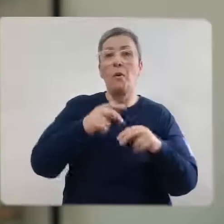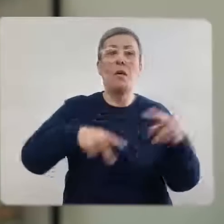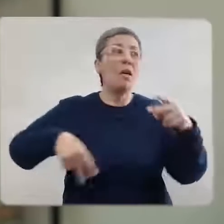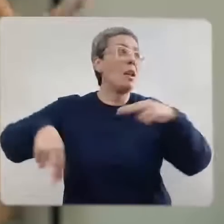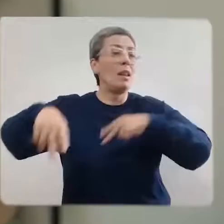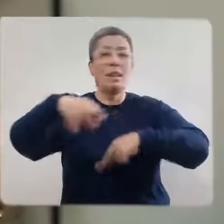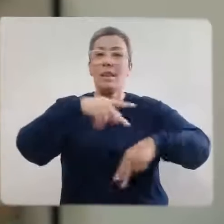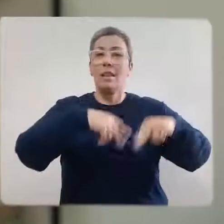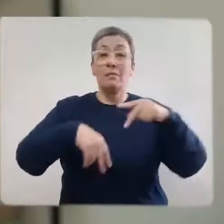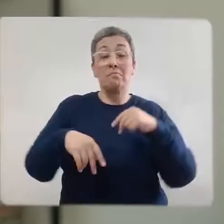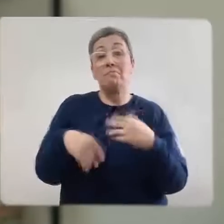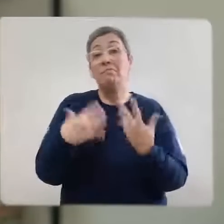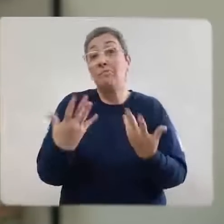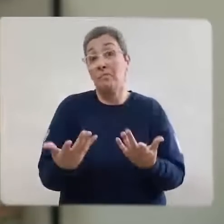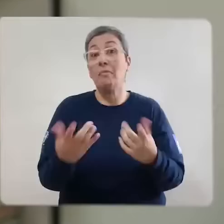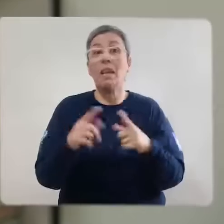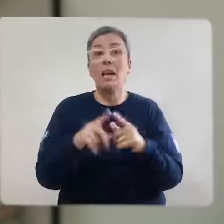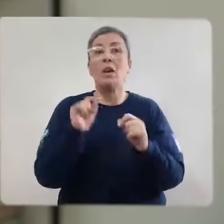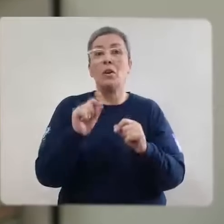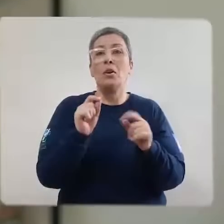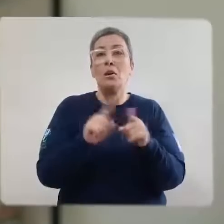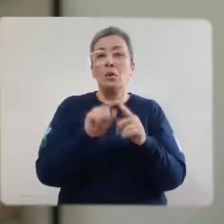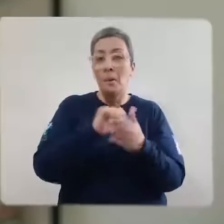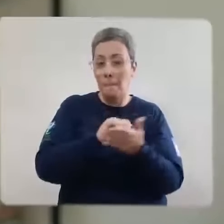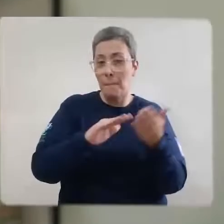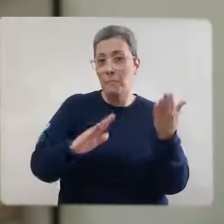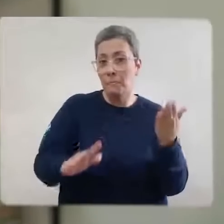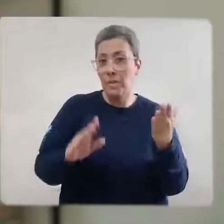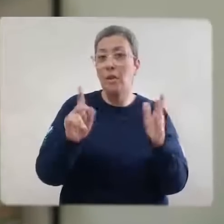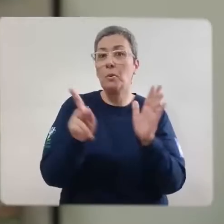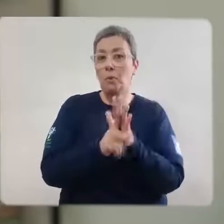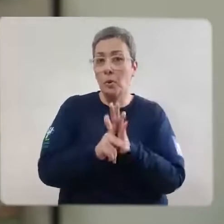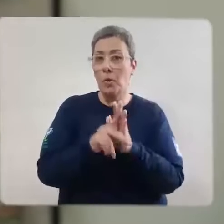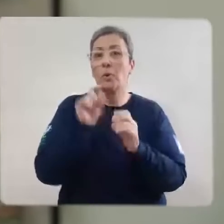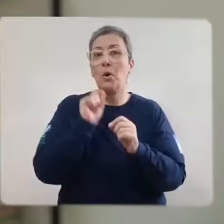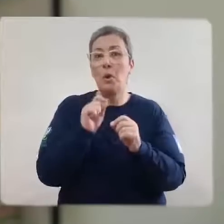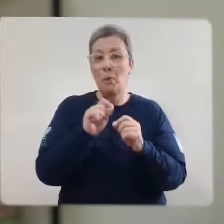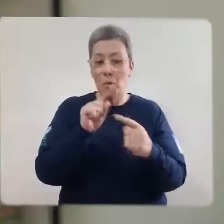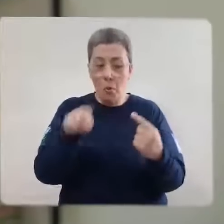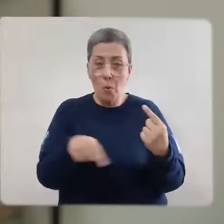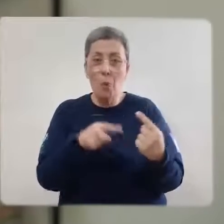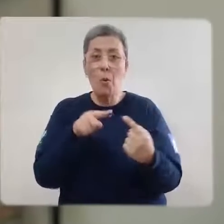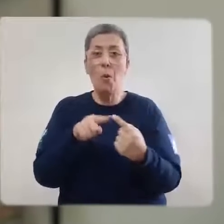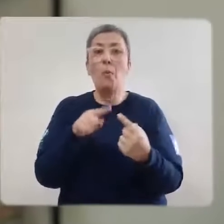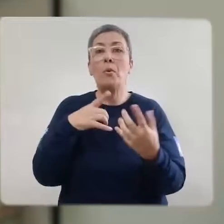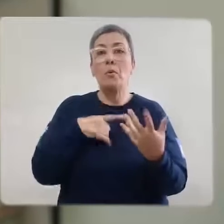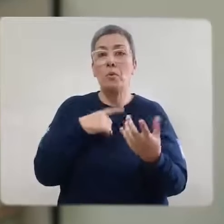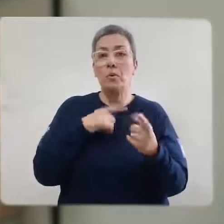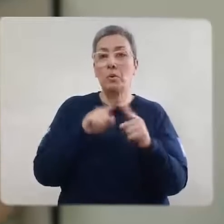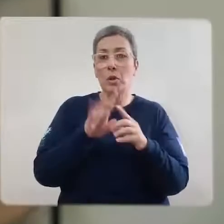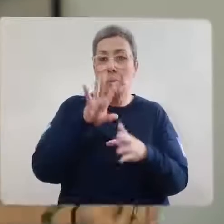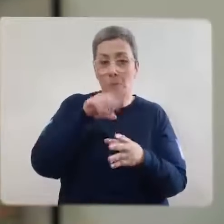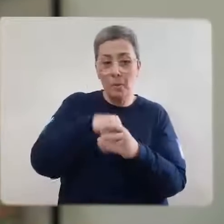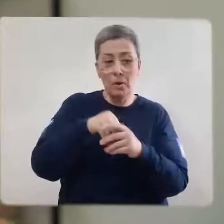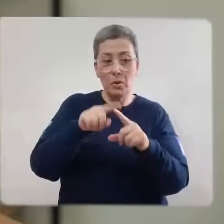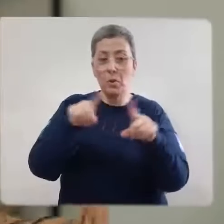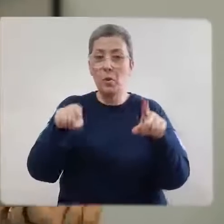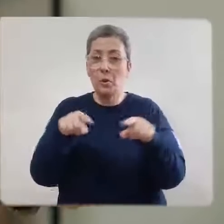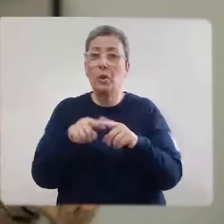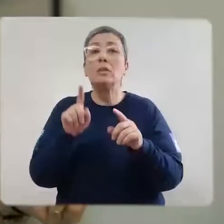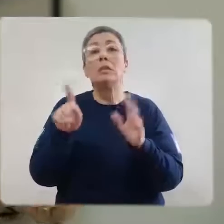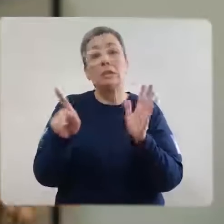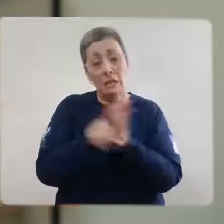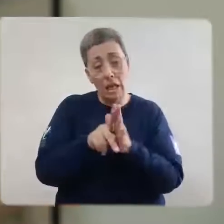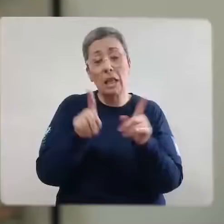fica dando uma volta, né? Então, as atividades que são intencionalizadas, né? Tanto dentro de